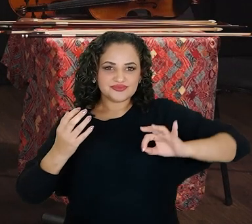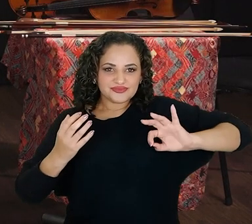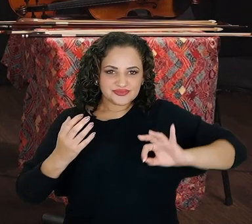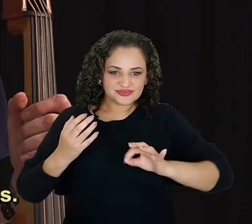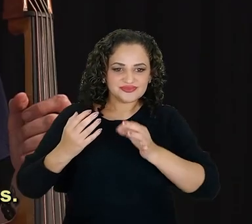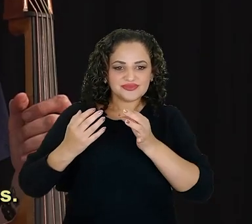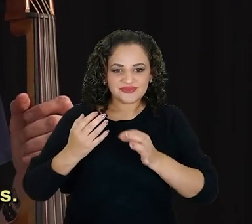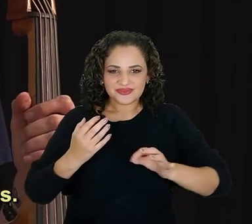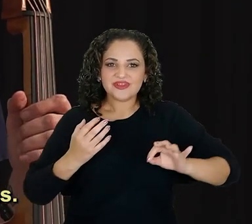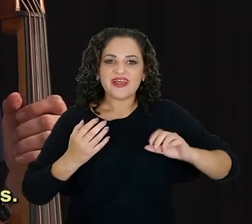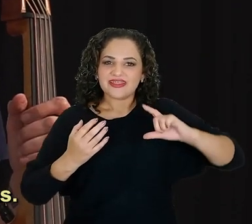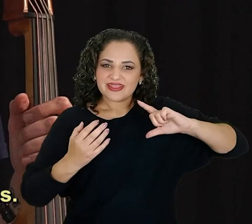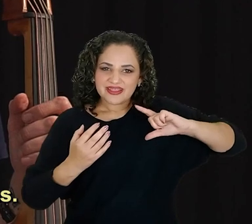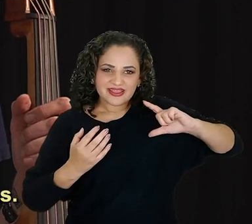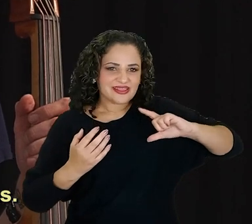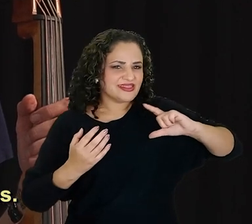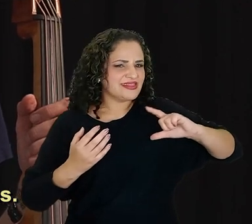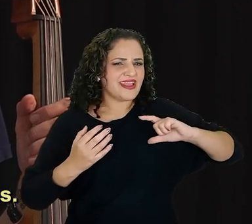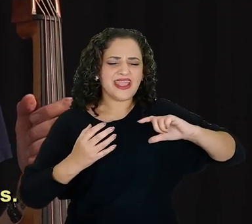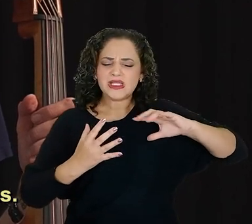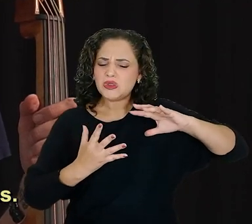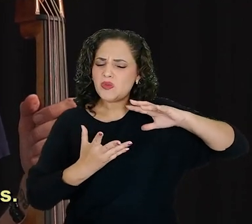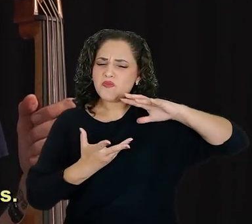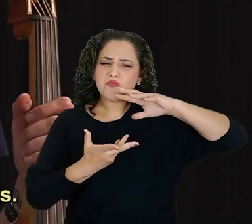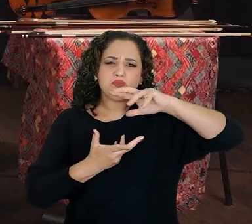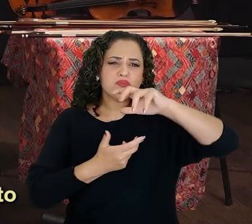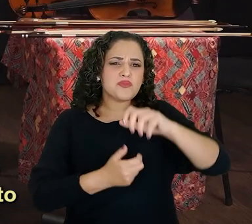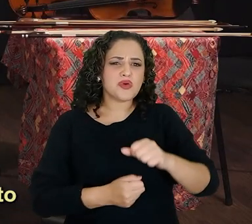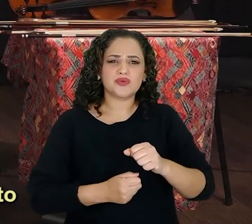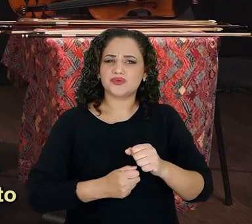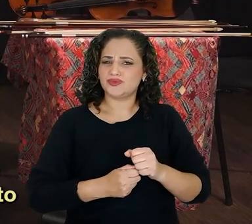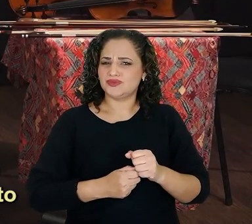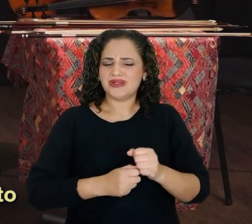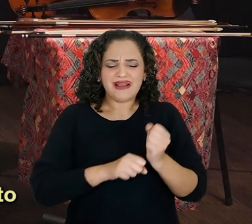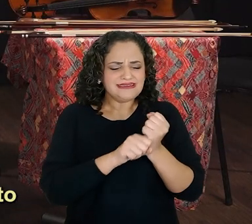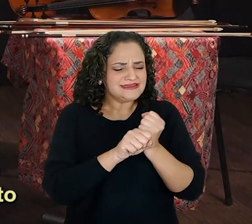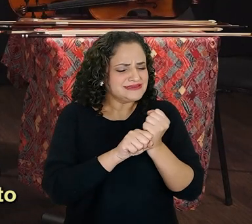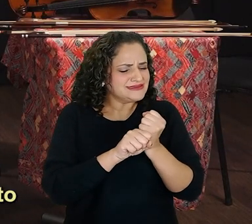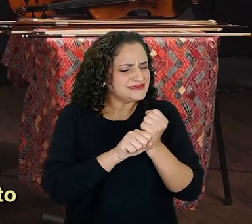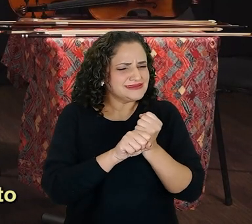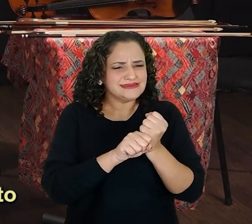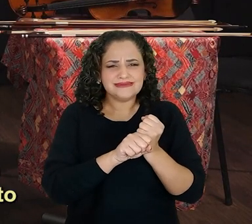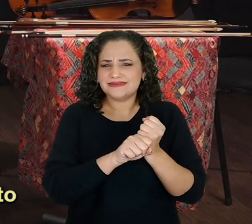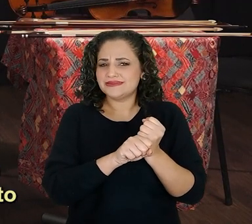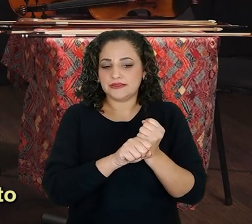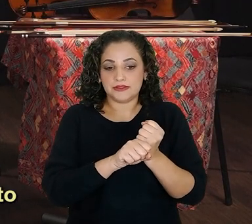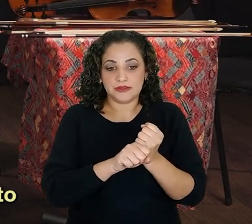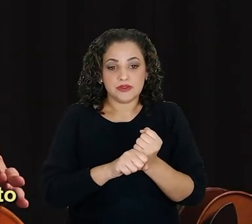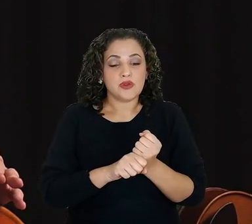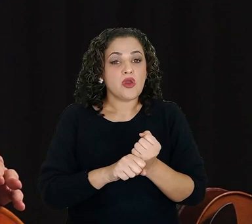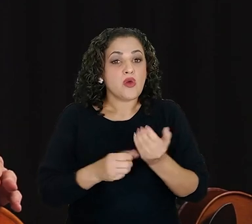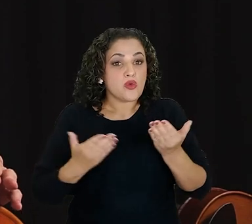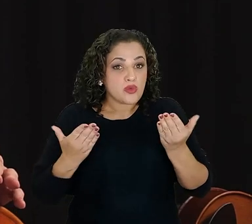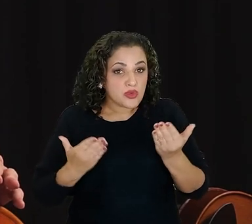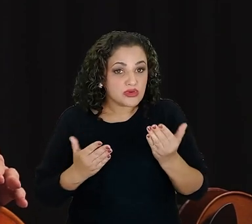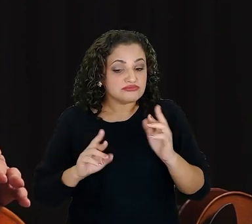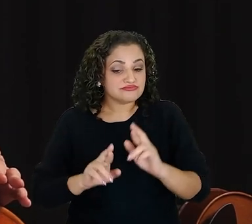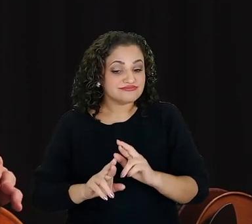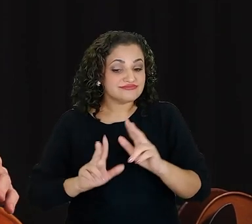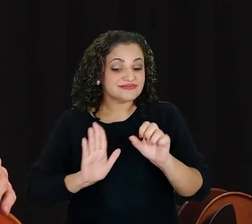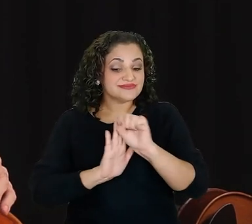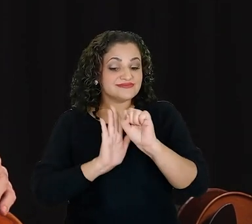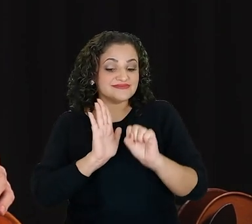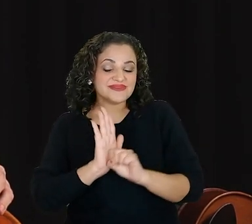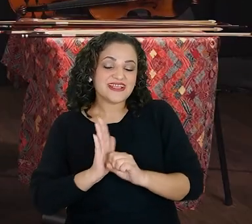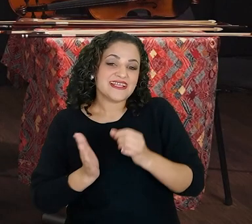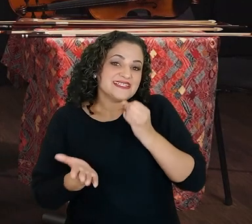cordophone cordas ficcionadas existem no mundo inteiro em várias épocas o violino como a gente conhece hoje em dia não era do mesmo jeito do que no século